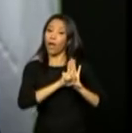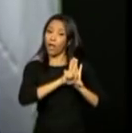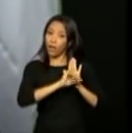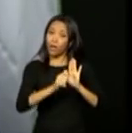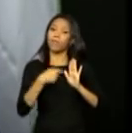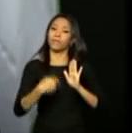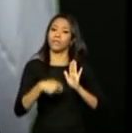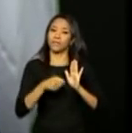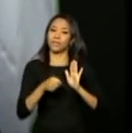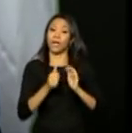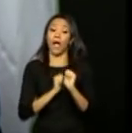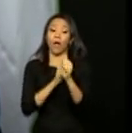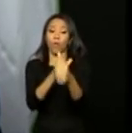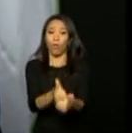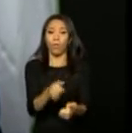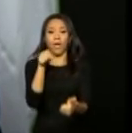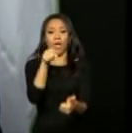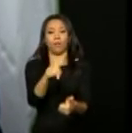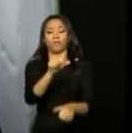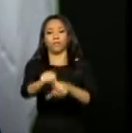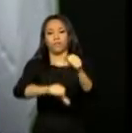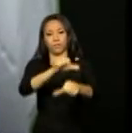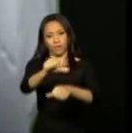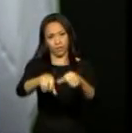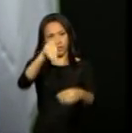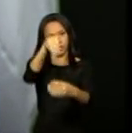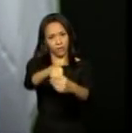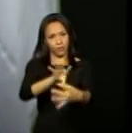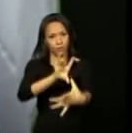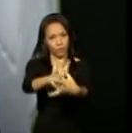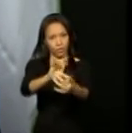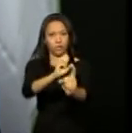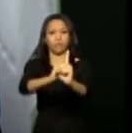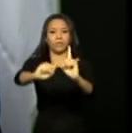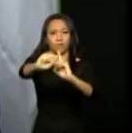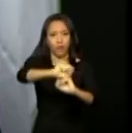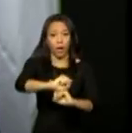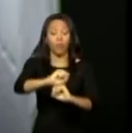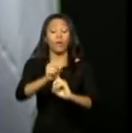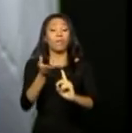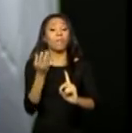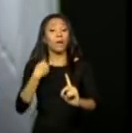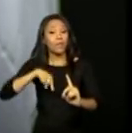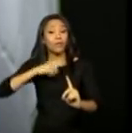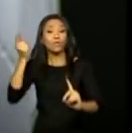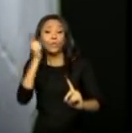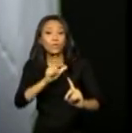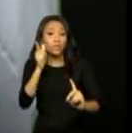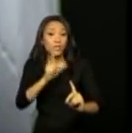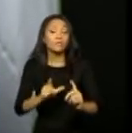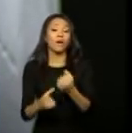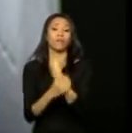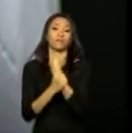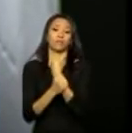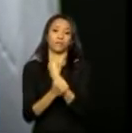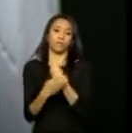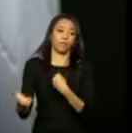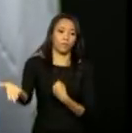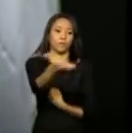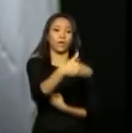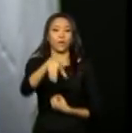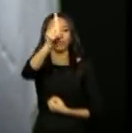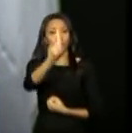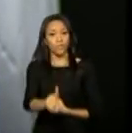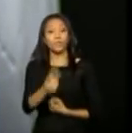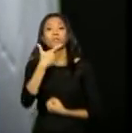novas práticas sociais que surgiram com as novas tecnologias para termos condições de garantir, de fato, o direito